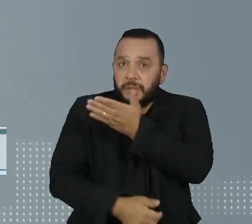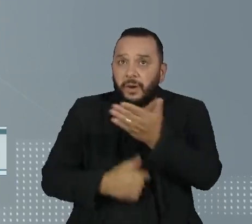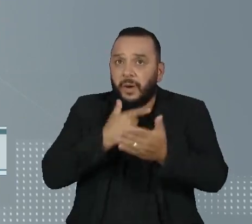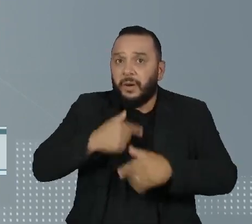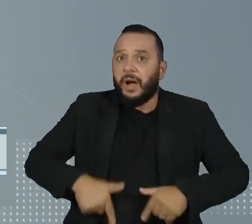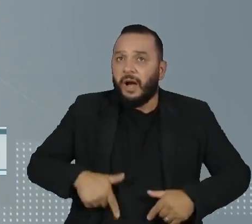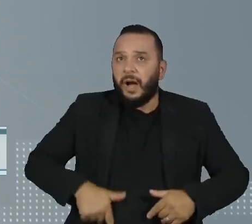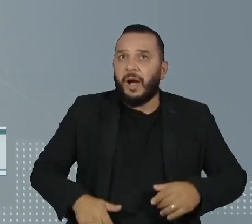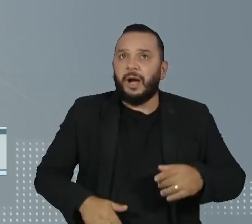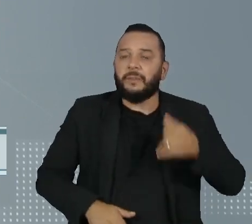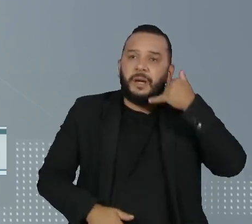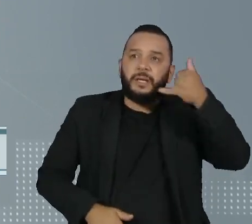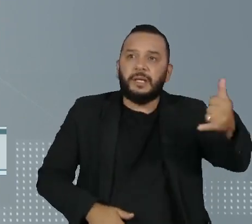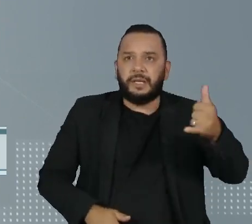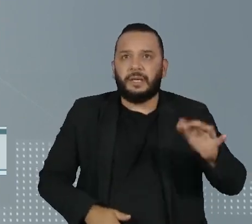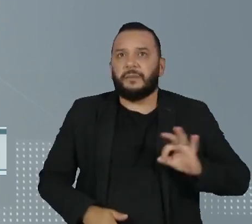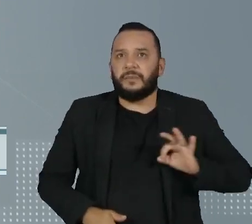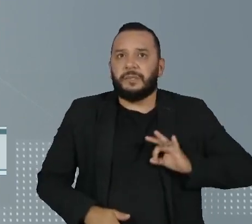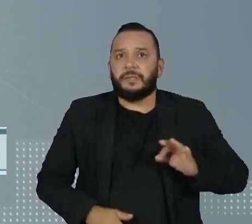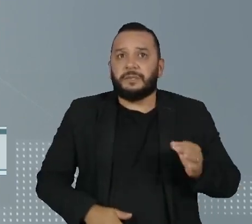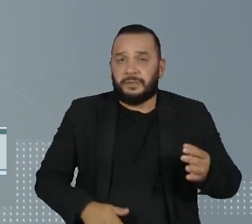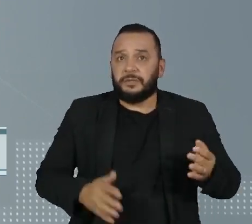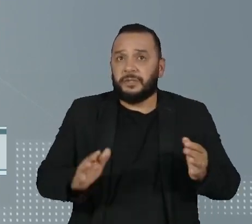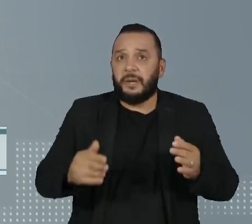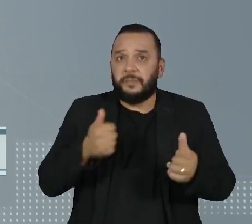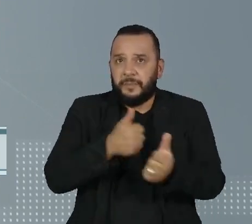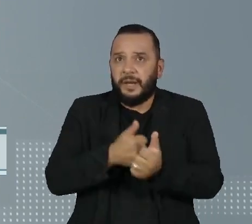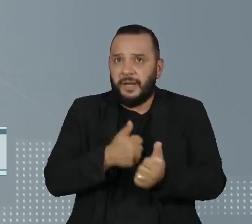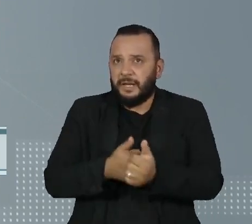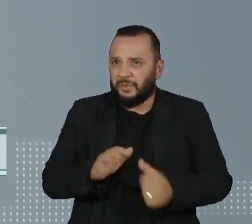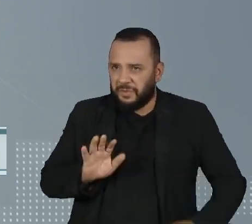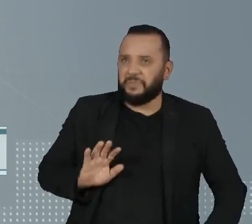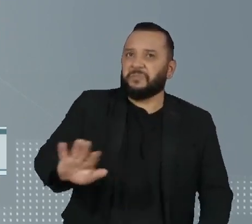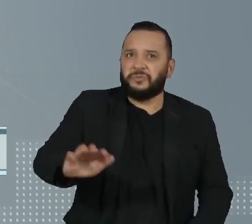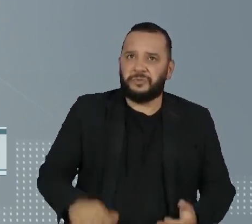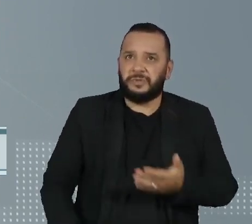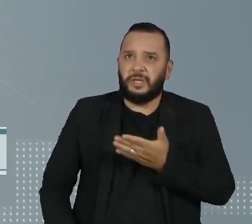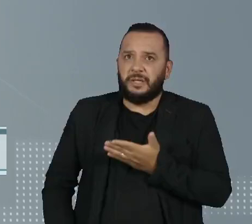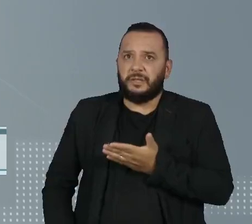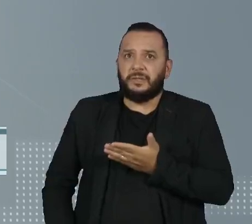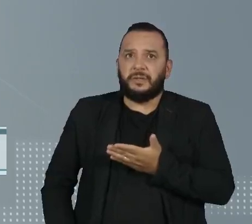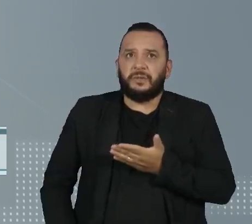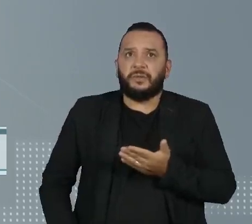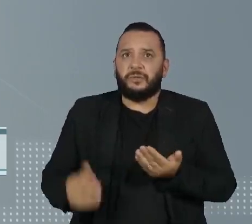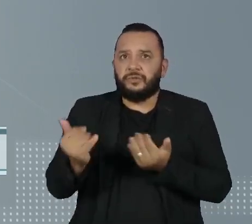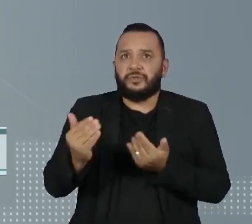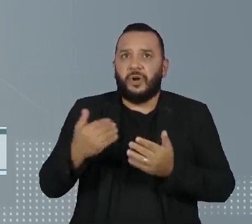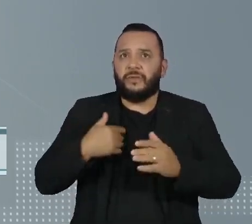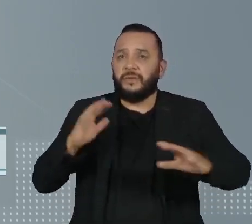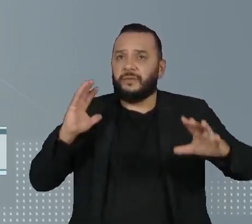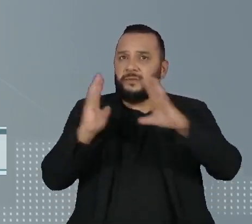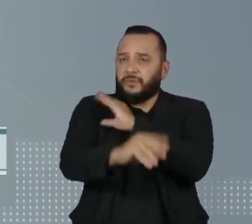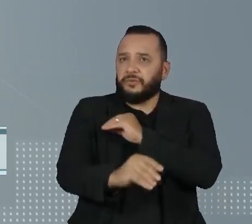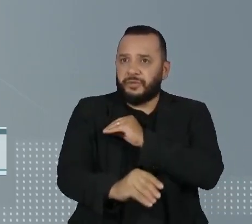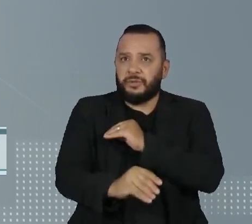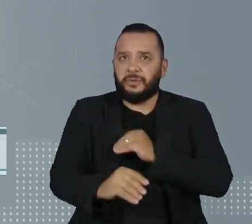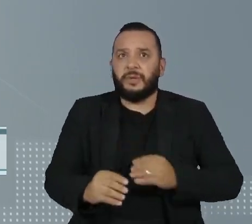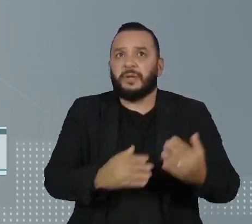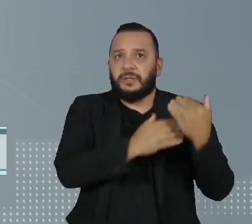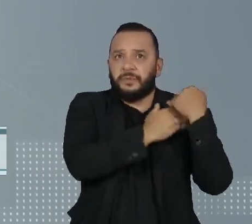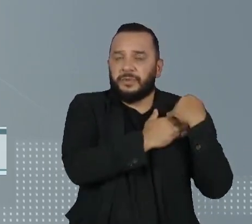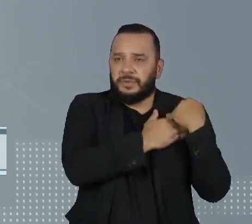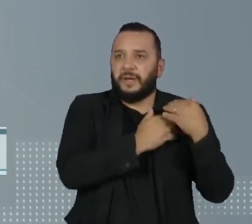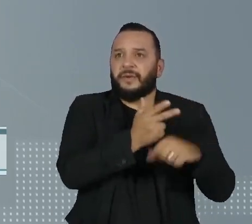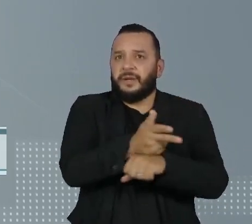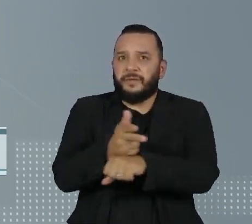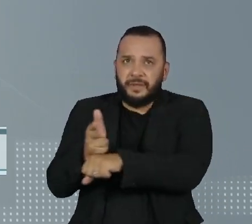ali. O rapaz se aproxima da policial militar e é chutado. O jovem acaba fugindo. O responsável pela gravação